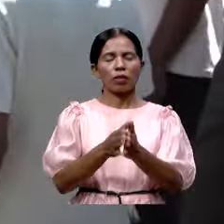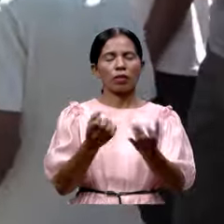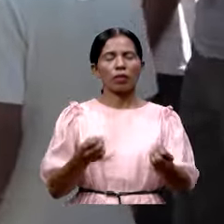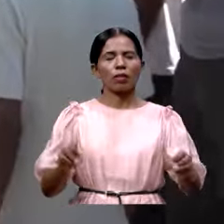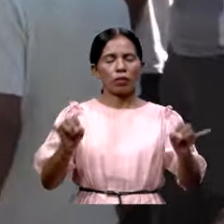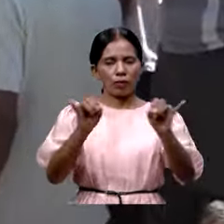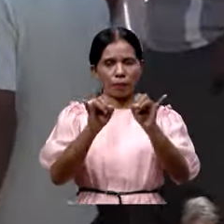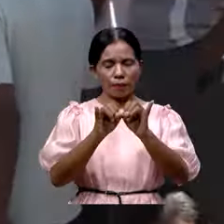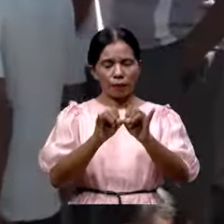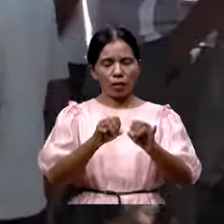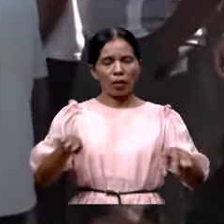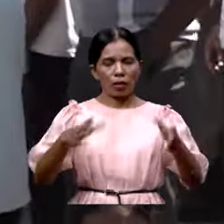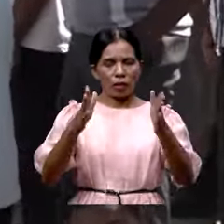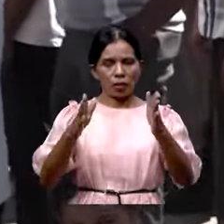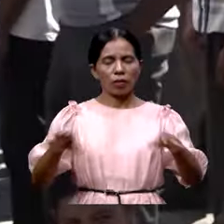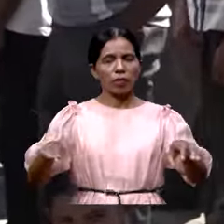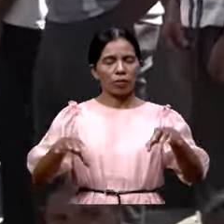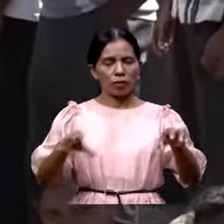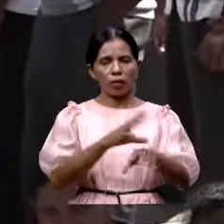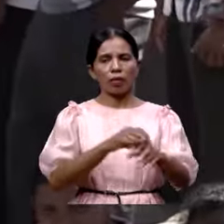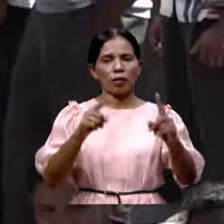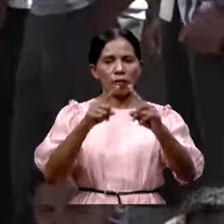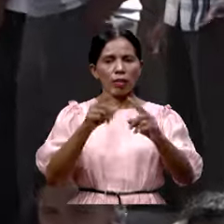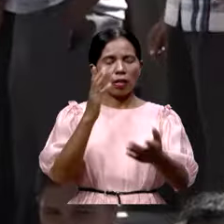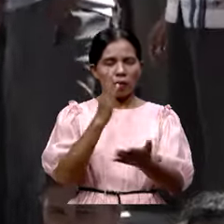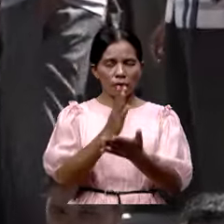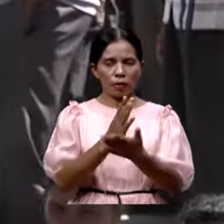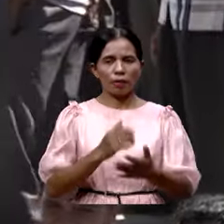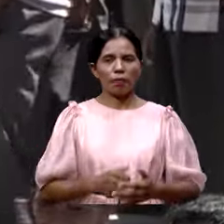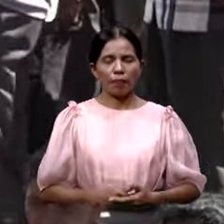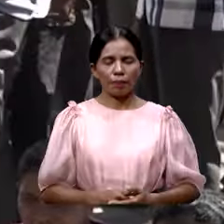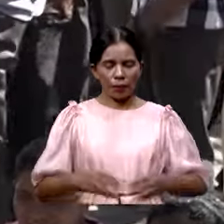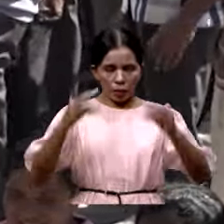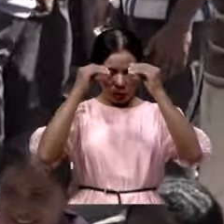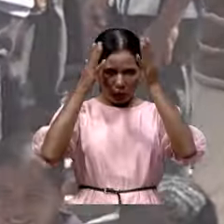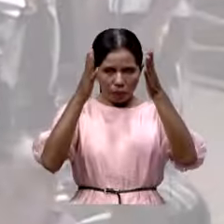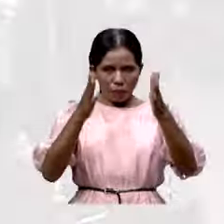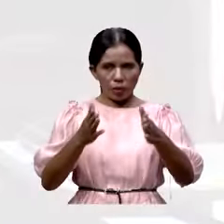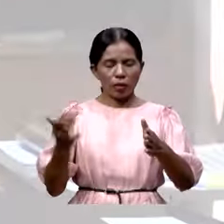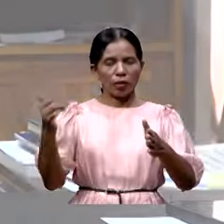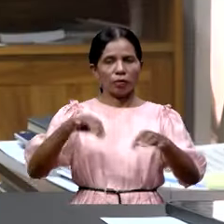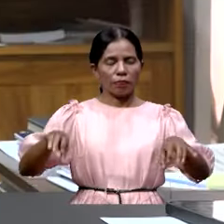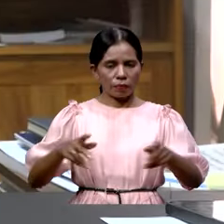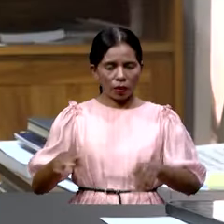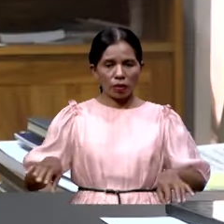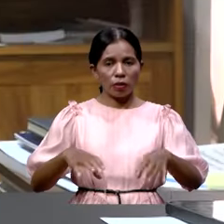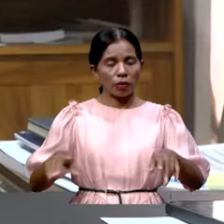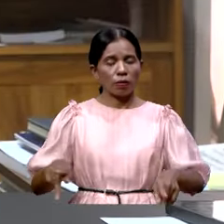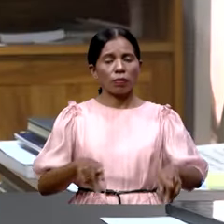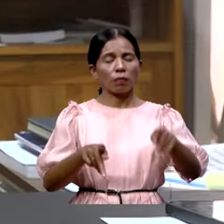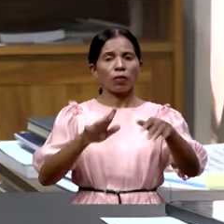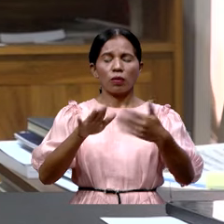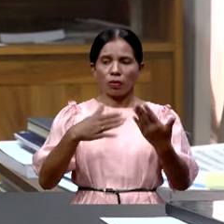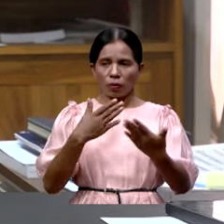instituição ne be funcionário ne serviço ba bele reforma professor sira ka oba funcionário público do tone be makali